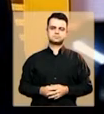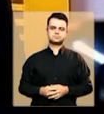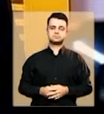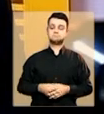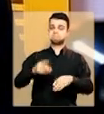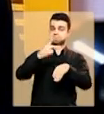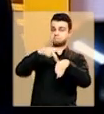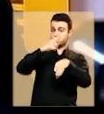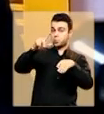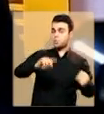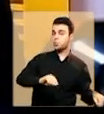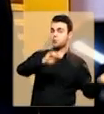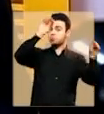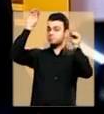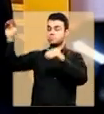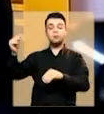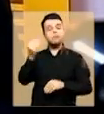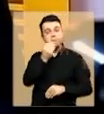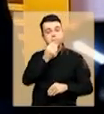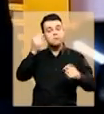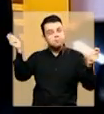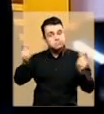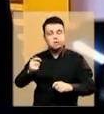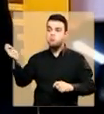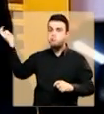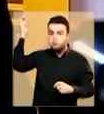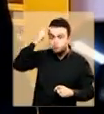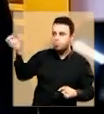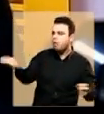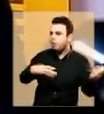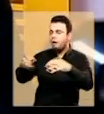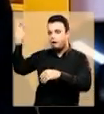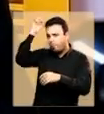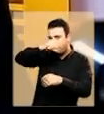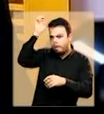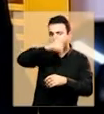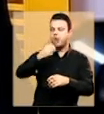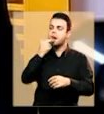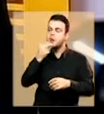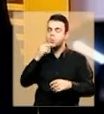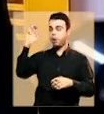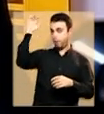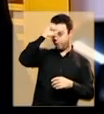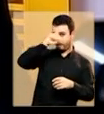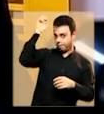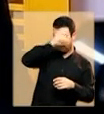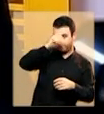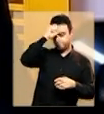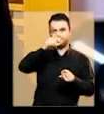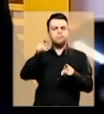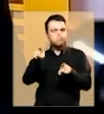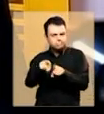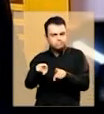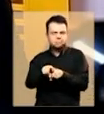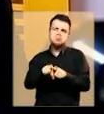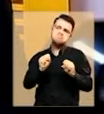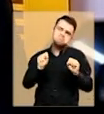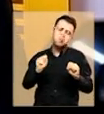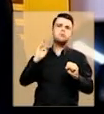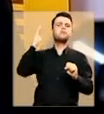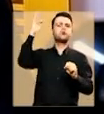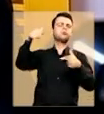Morar fora do Brasil é uma oportunidade para conhecer novas culturas, aprimorar o segundo idioma e pode ser um